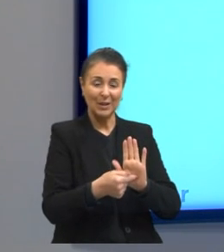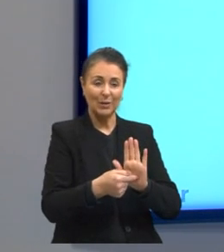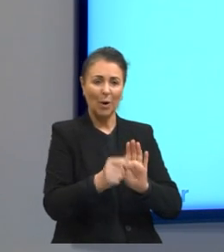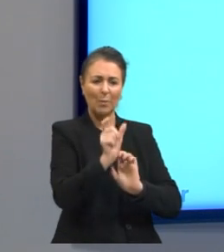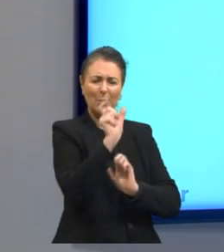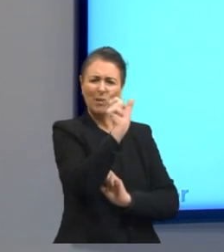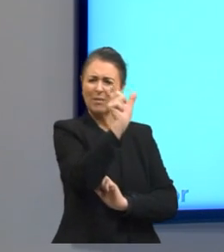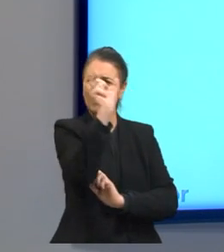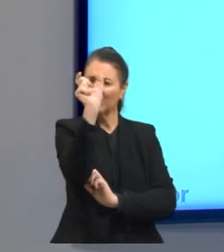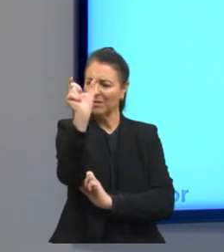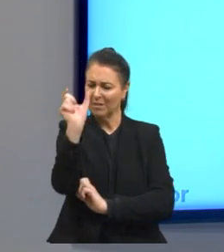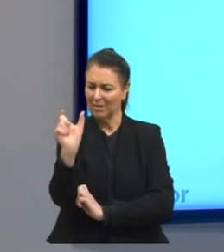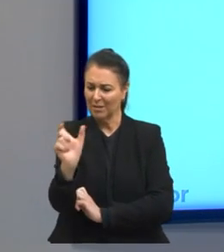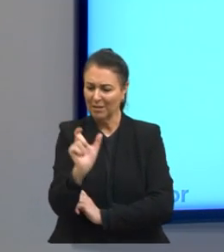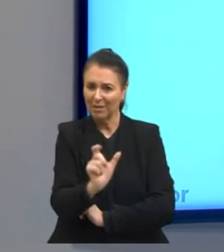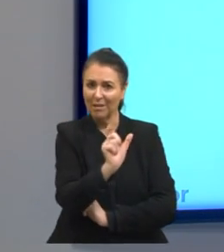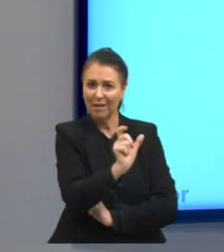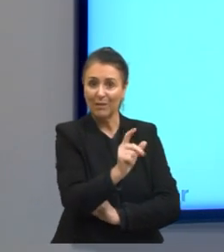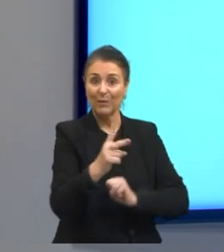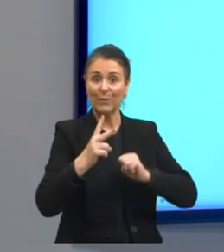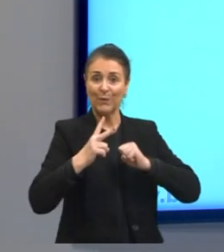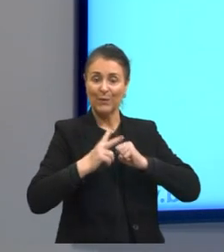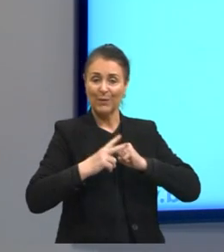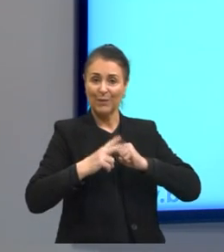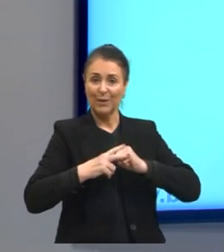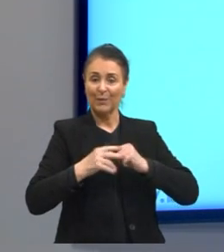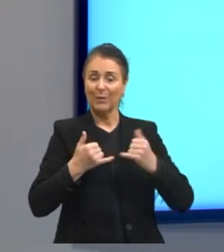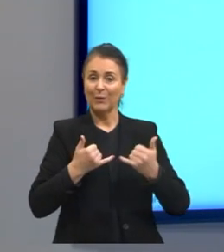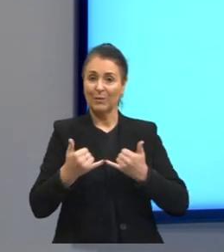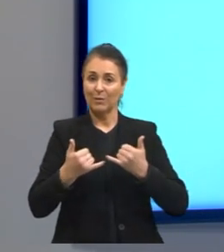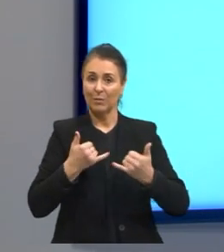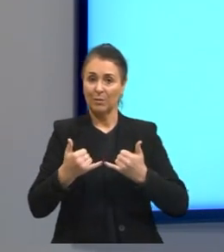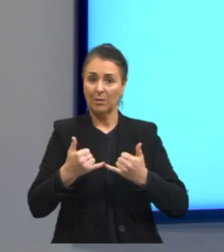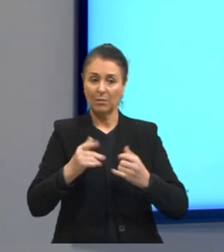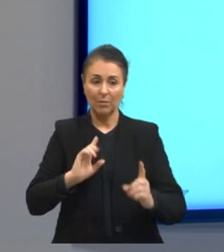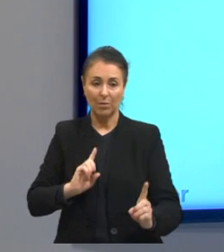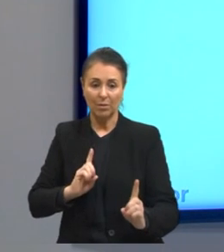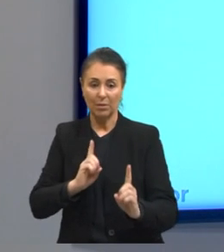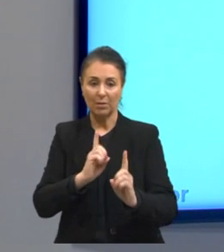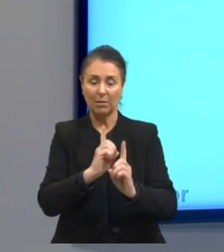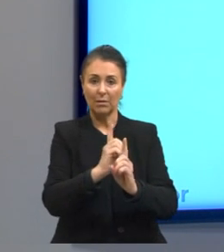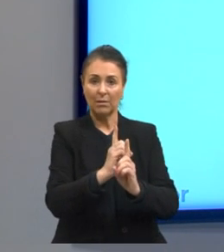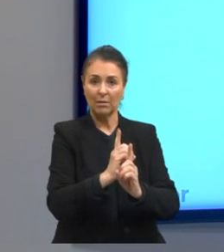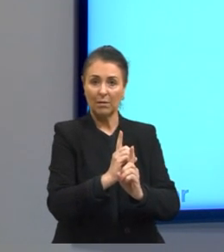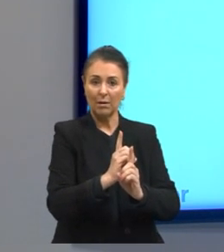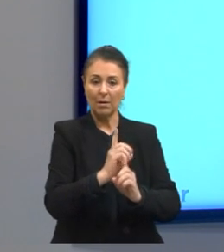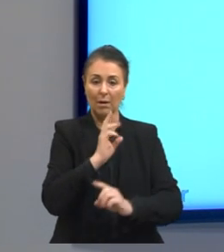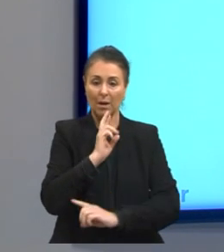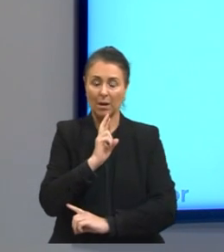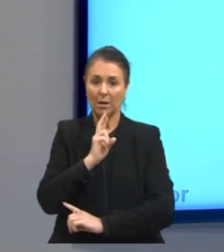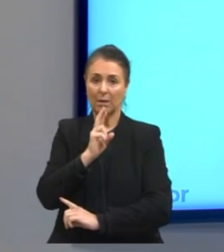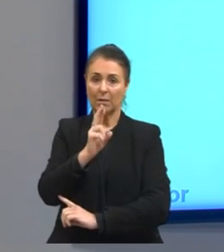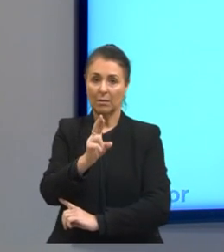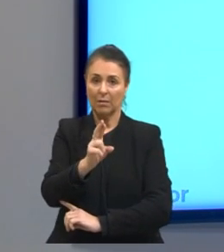de possibilidades de verbos. Como, por exemplo, encontrar, responder,